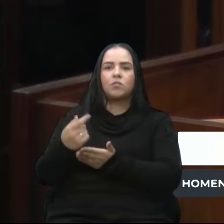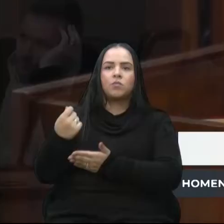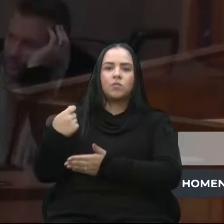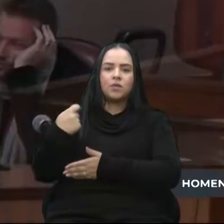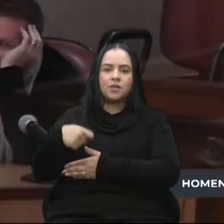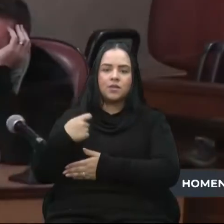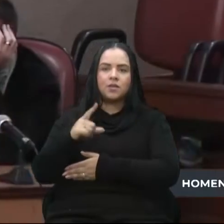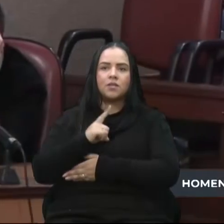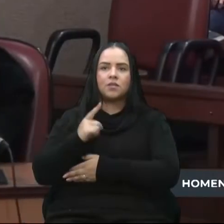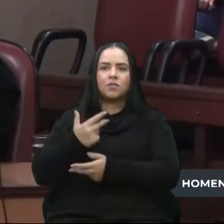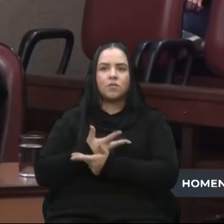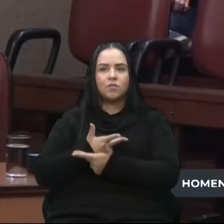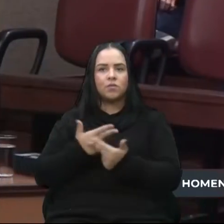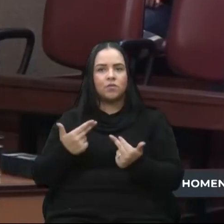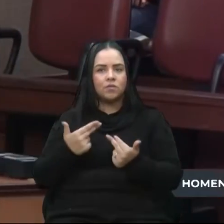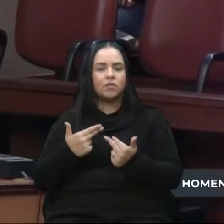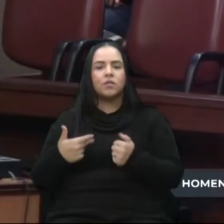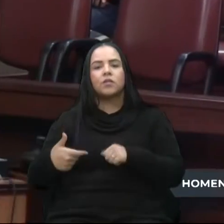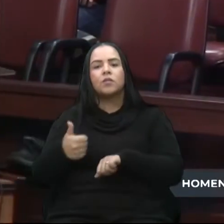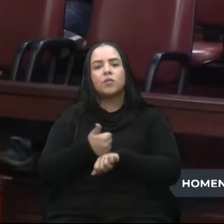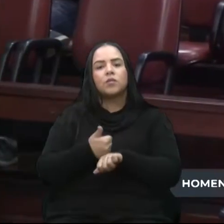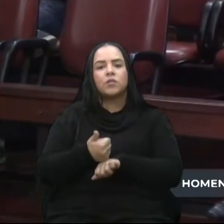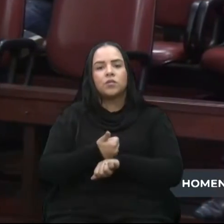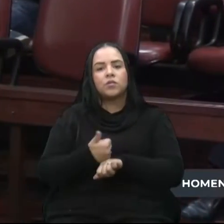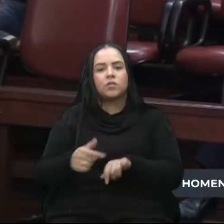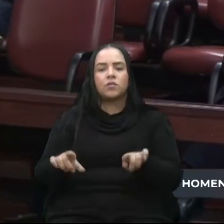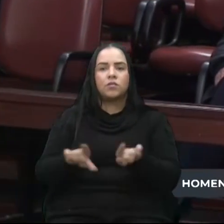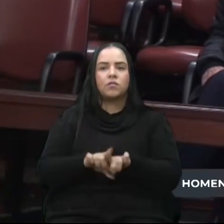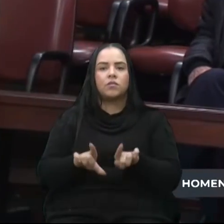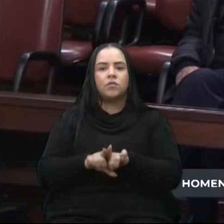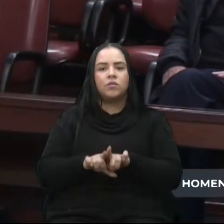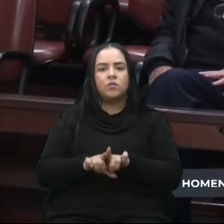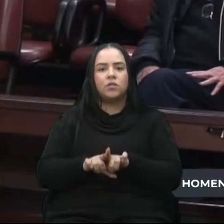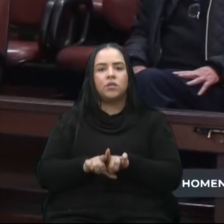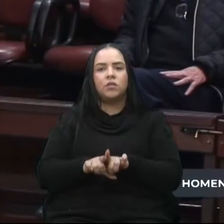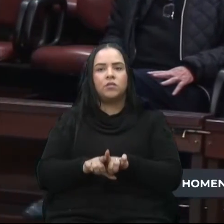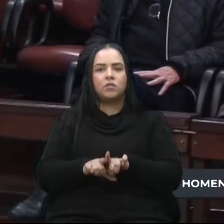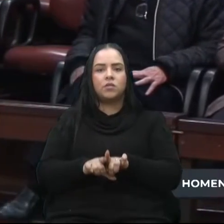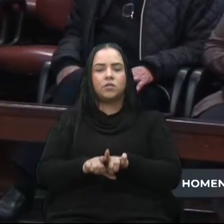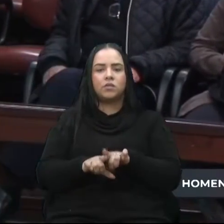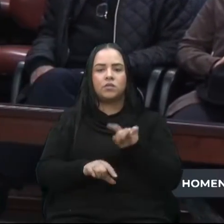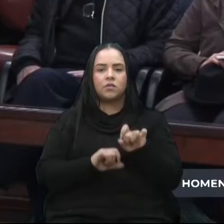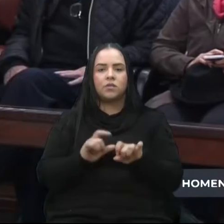materiais, demanda profissionais. E falando em materiais,